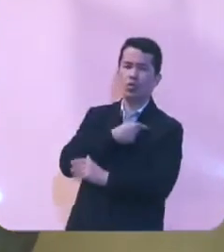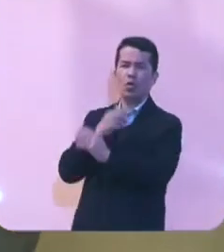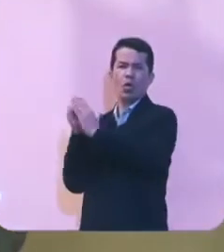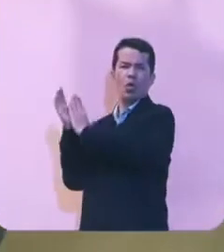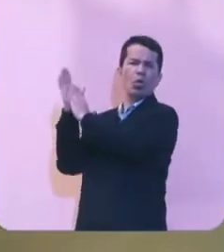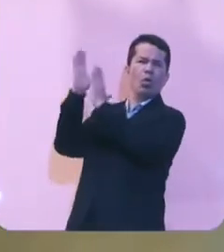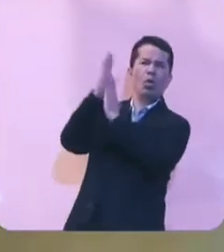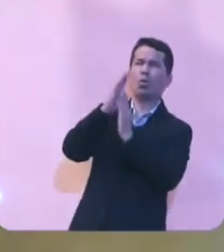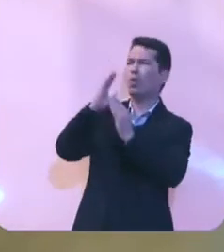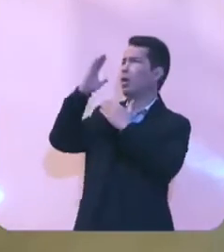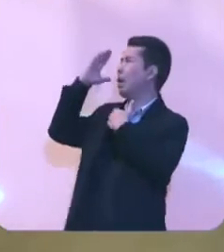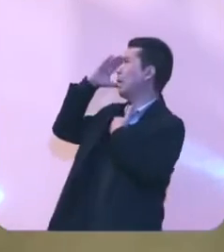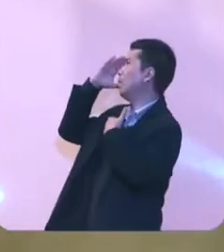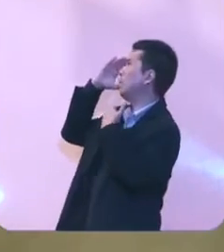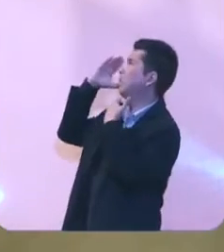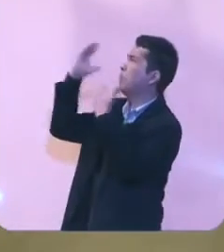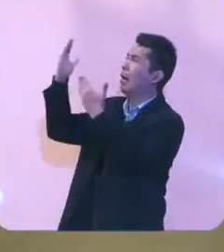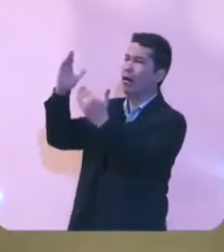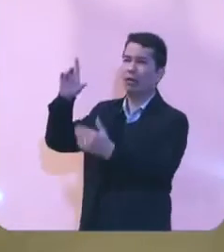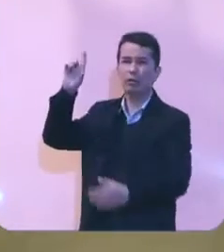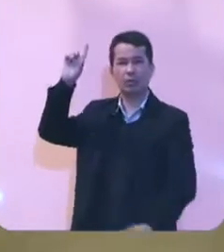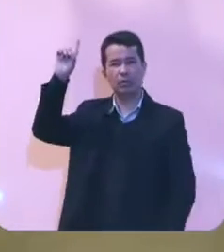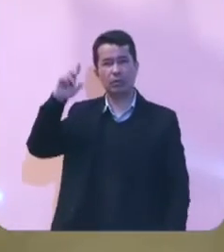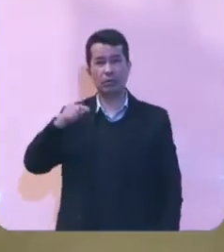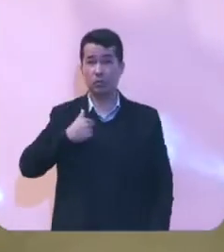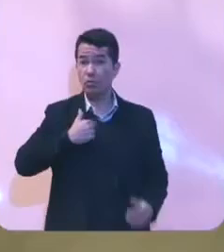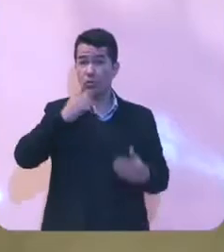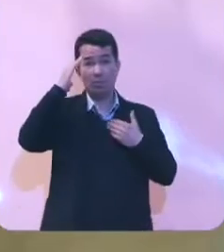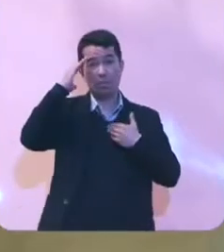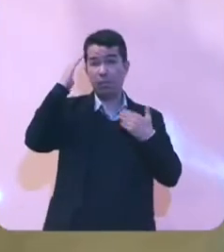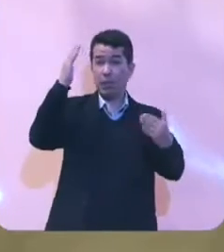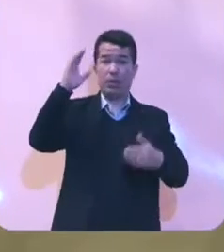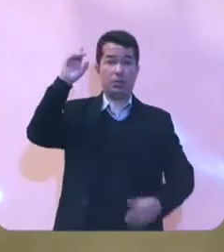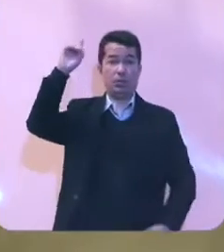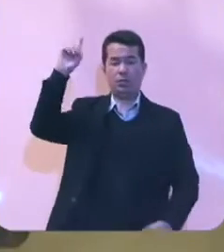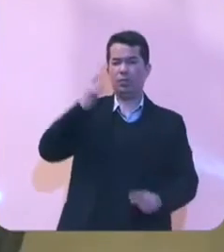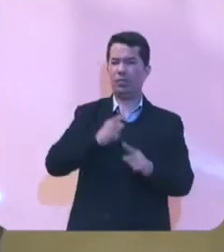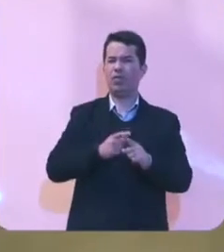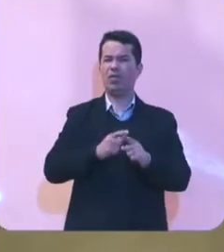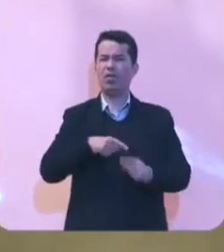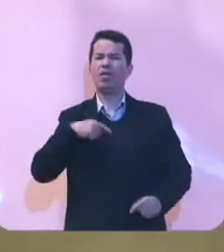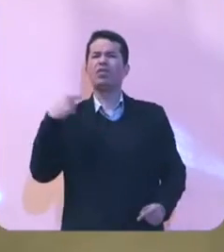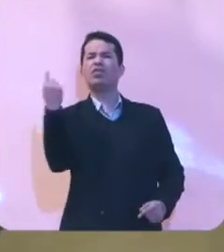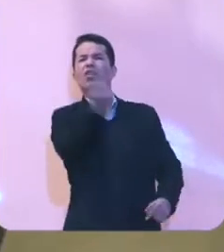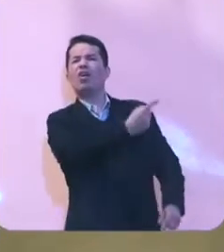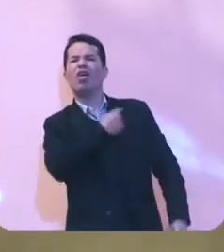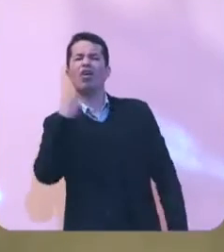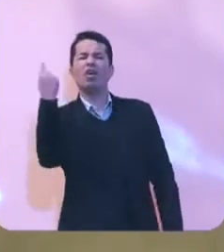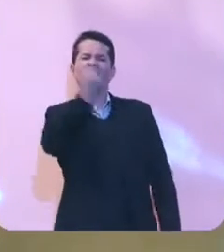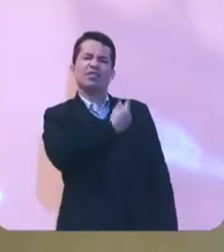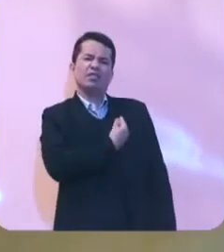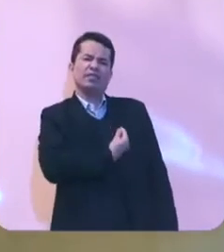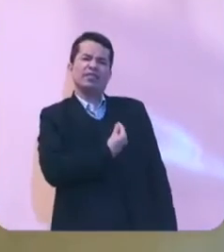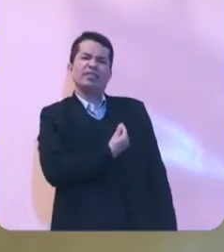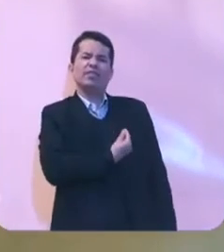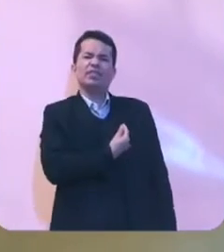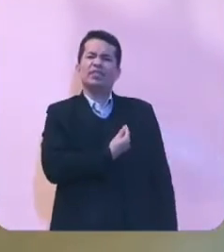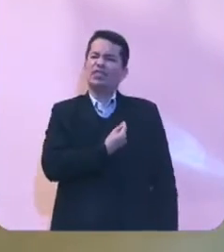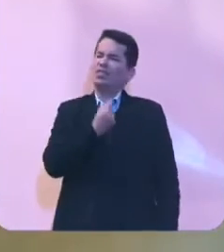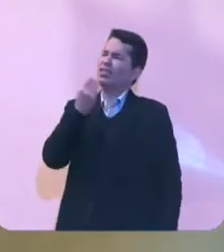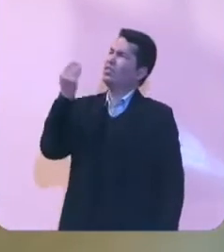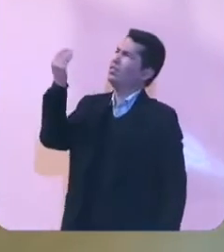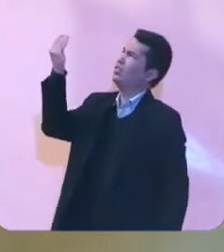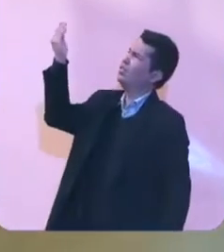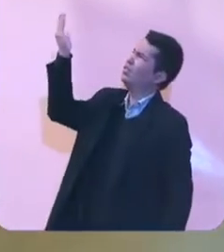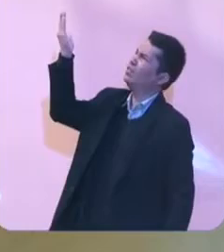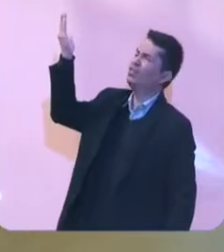dou graças a Deus porque é a nossa vida no altar. Não é mais um animal, não é mais um cereal, mas eu inteiro,